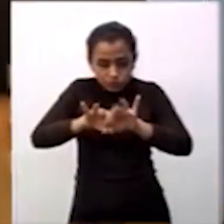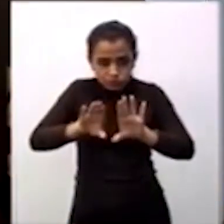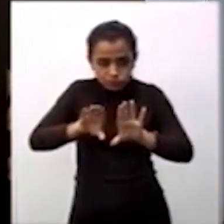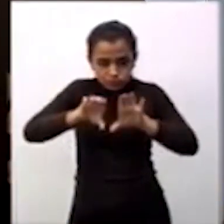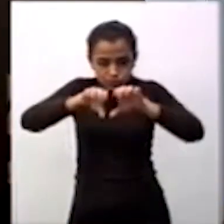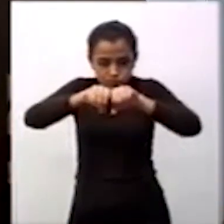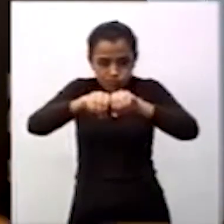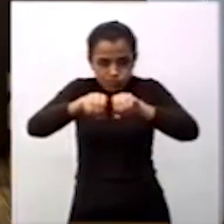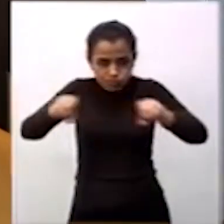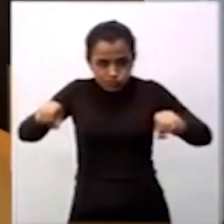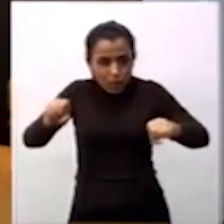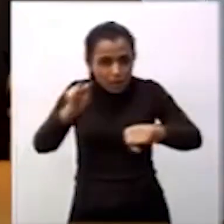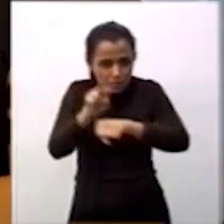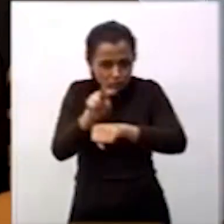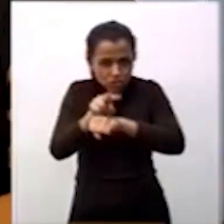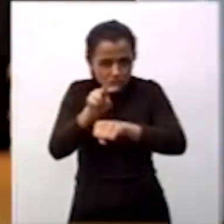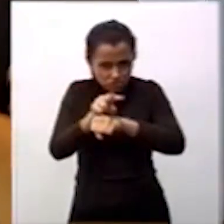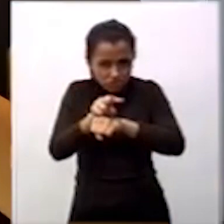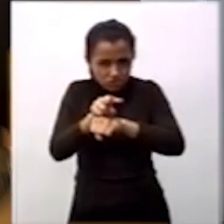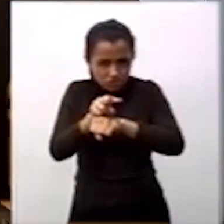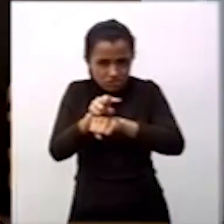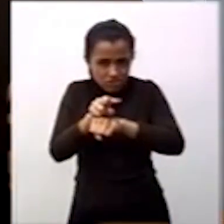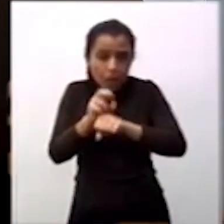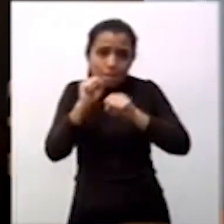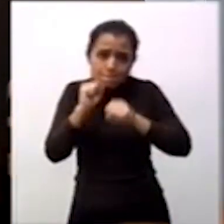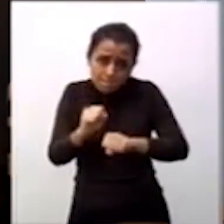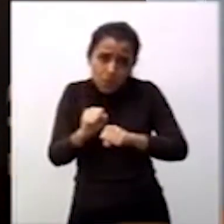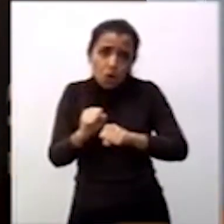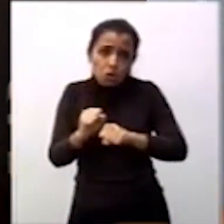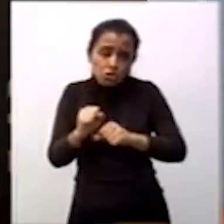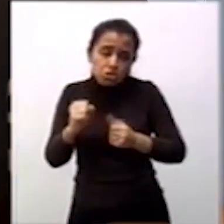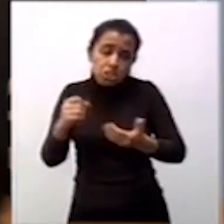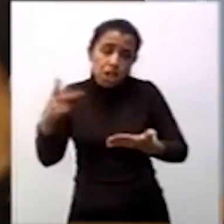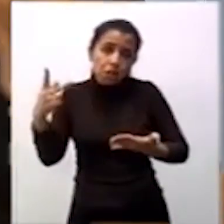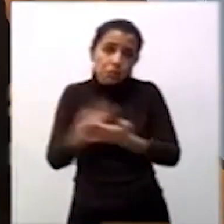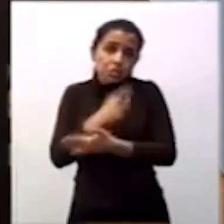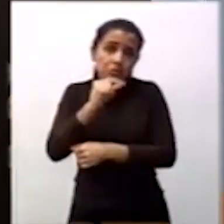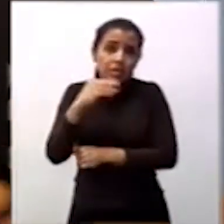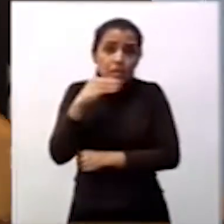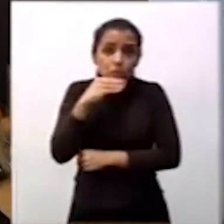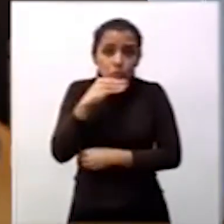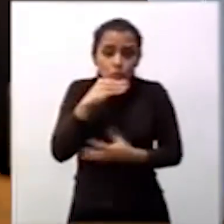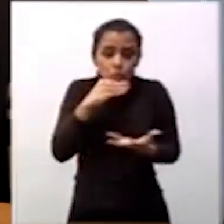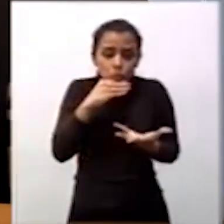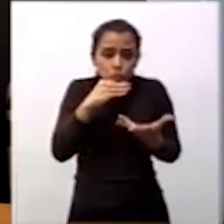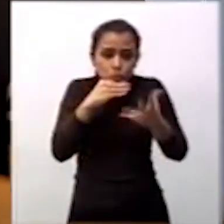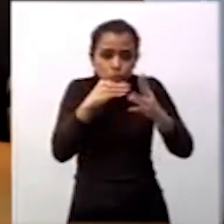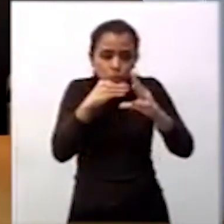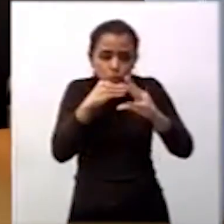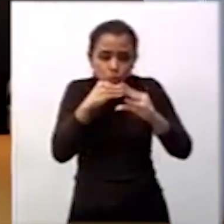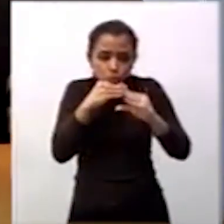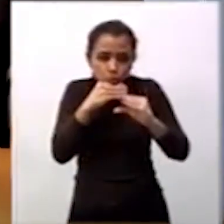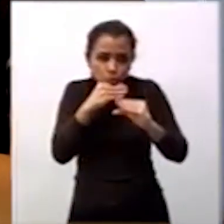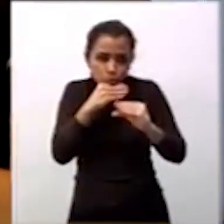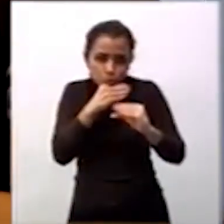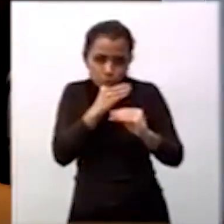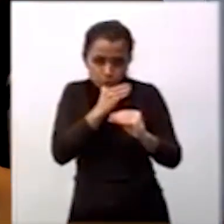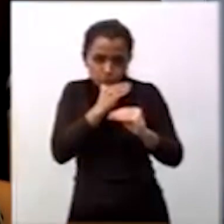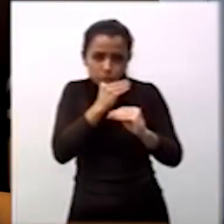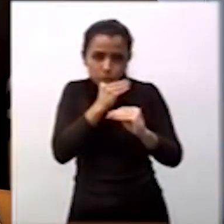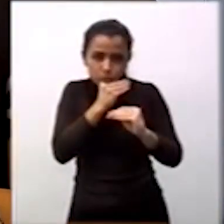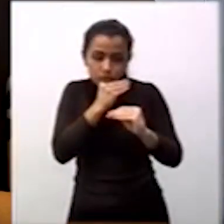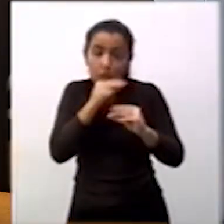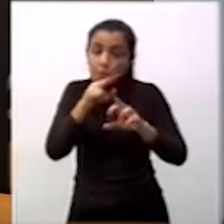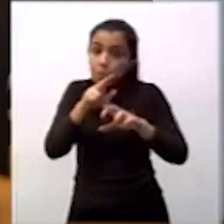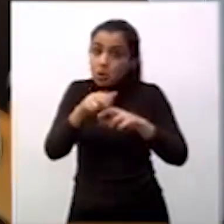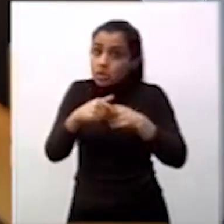são suscetíveis ao derretimento e ao superaquecimento. Então, é por isso que não se pode juntar